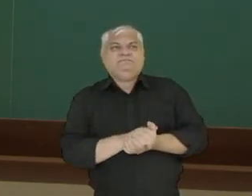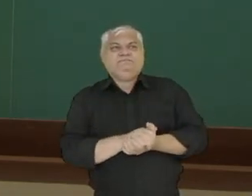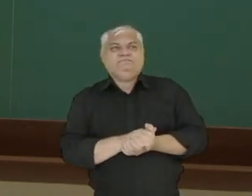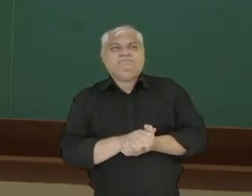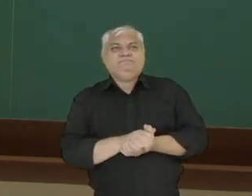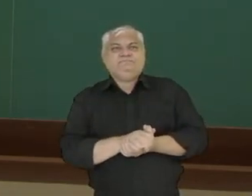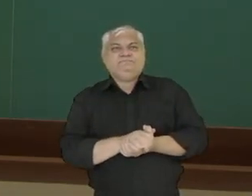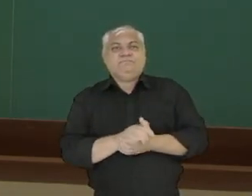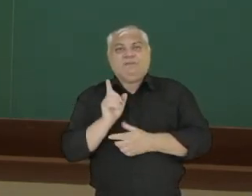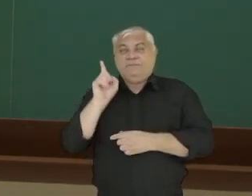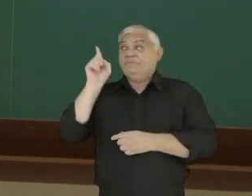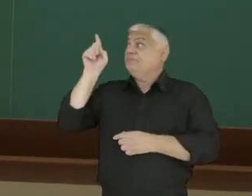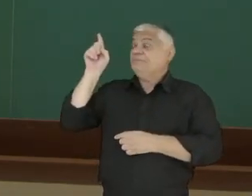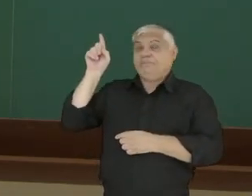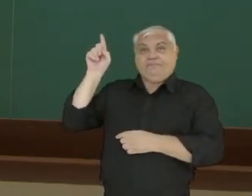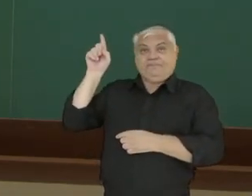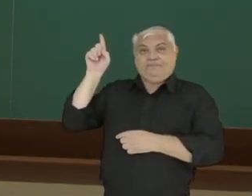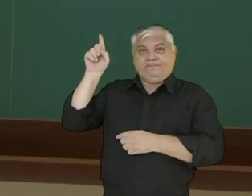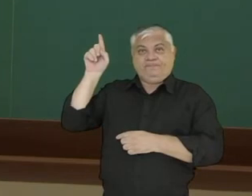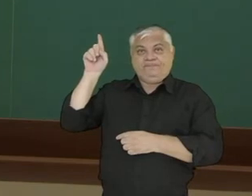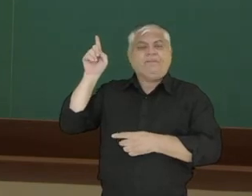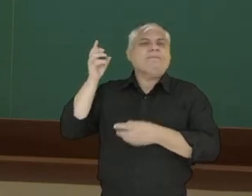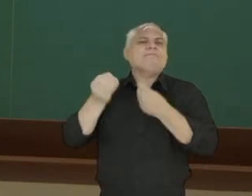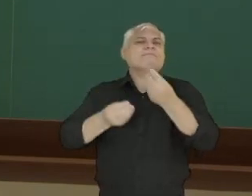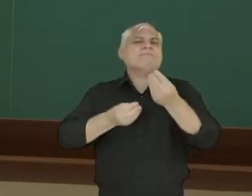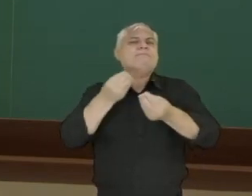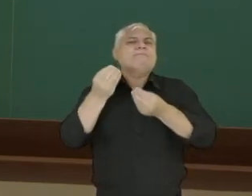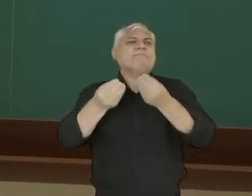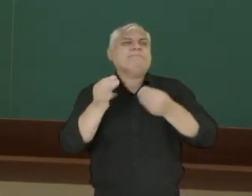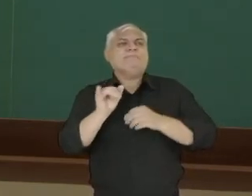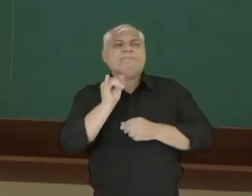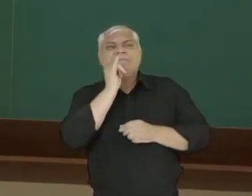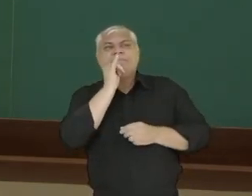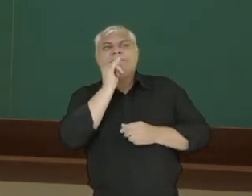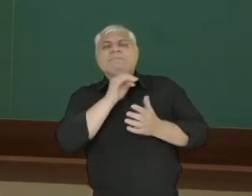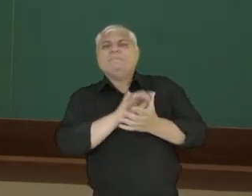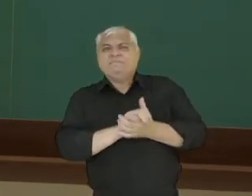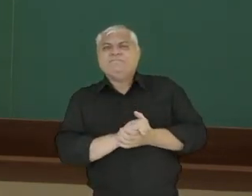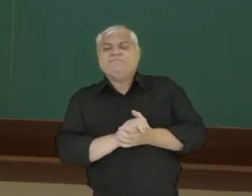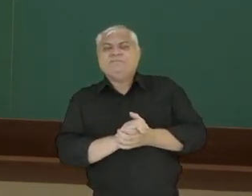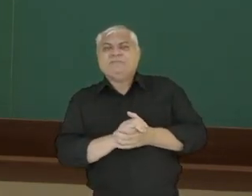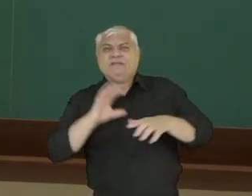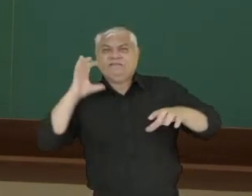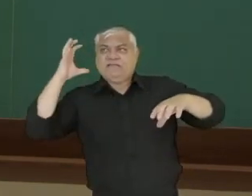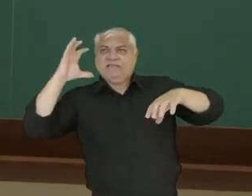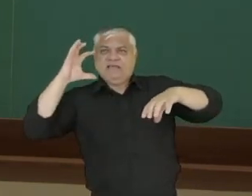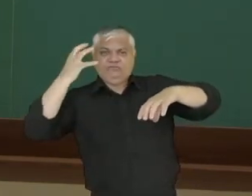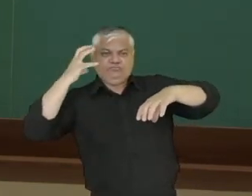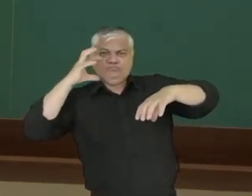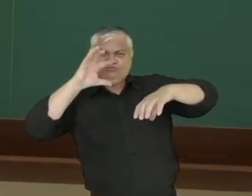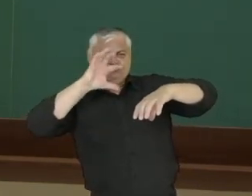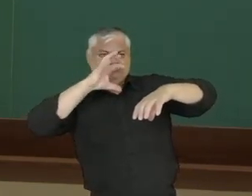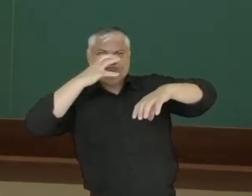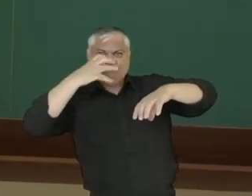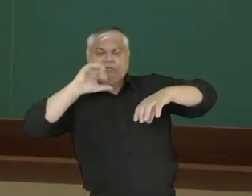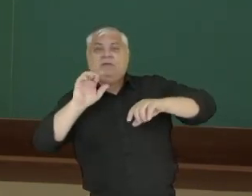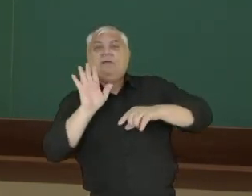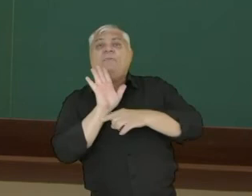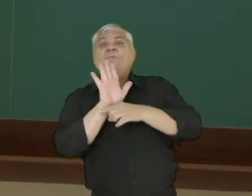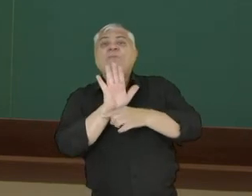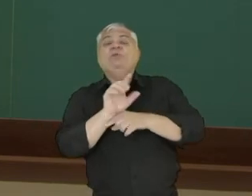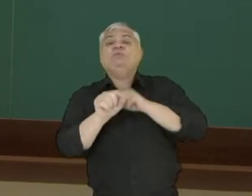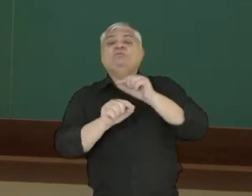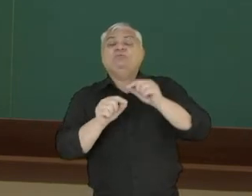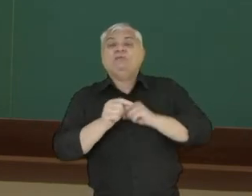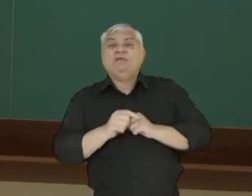essa outra situação, a gente consegue ver de que forma as imagens de satélite podem também nos mostrar